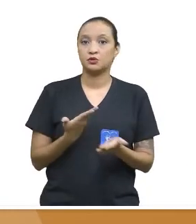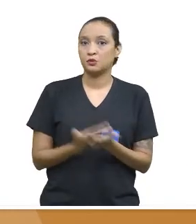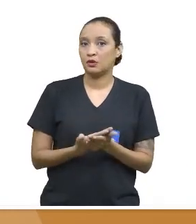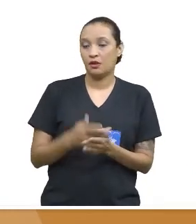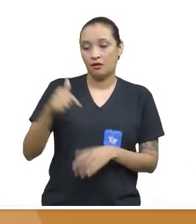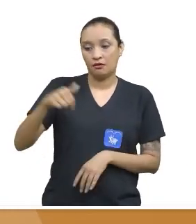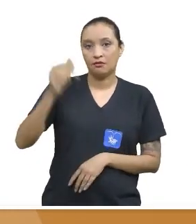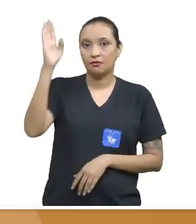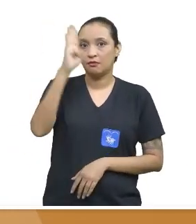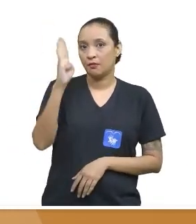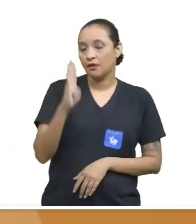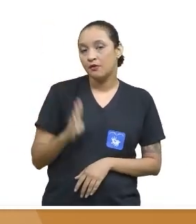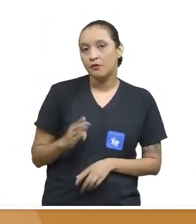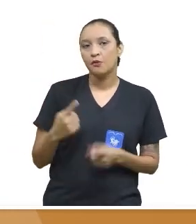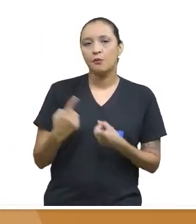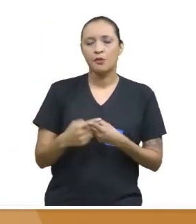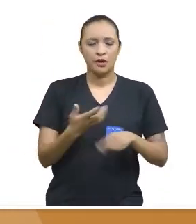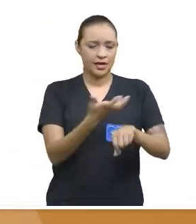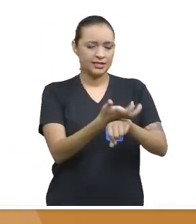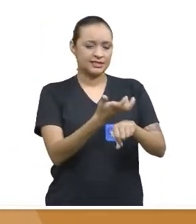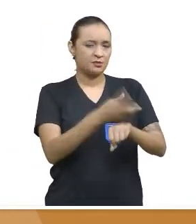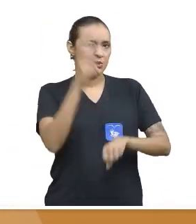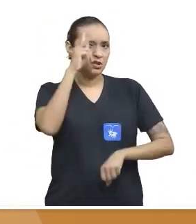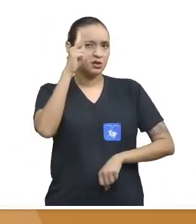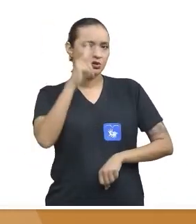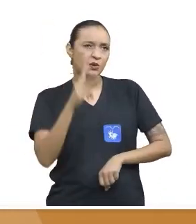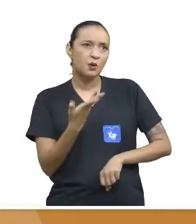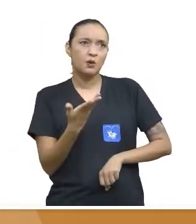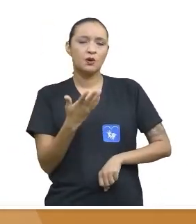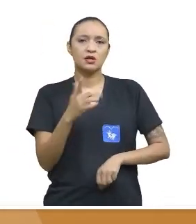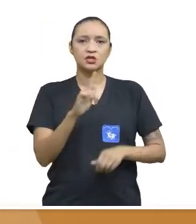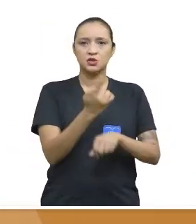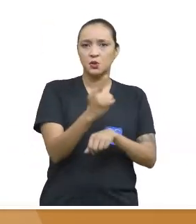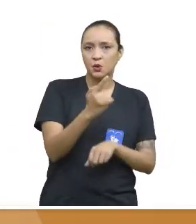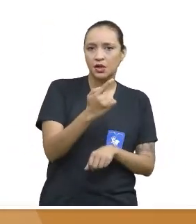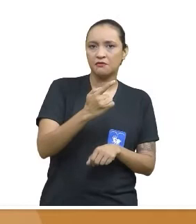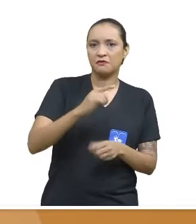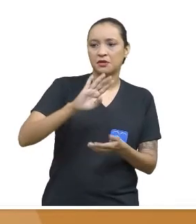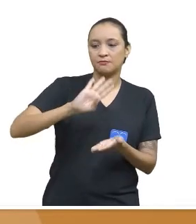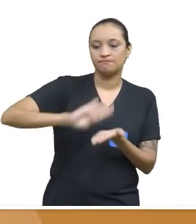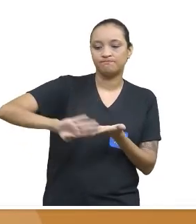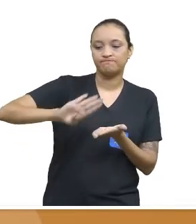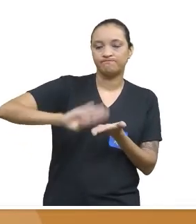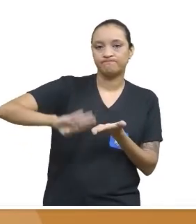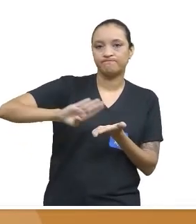nosso. Porque disciplinas como História e Geografia vão ser retiradas da carga horária,